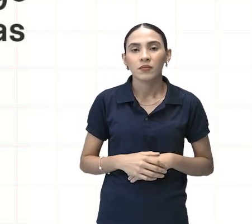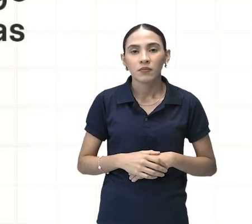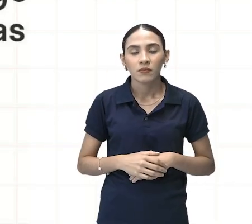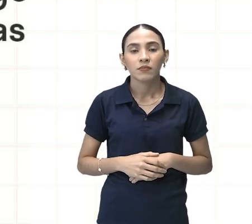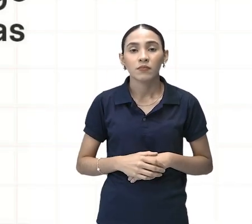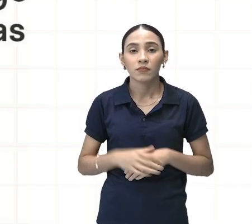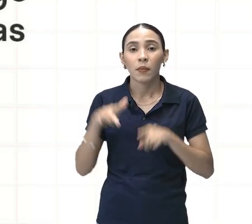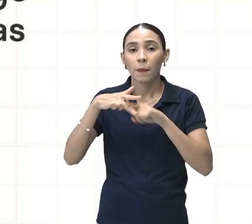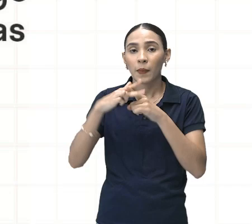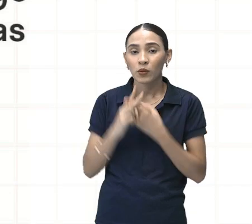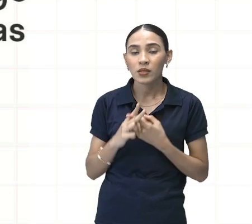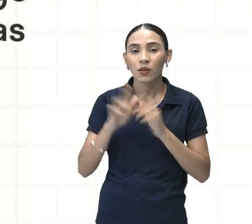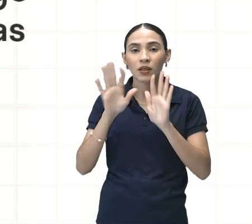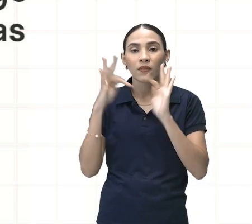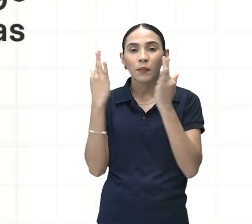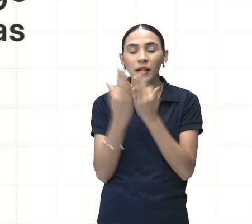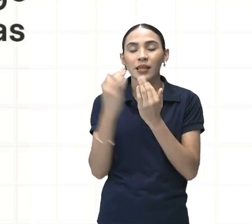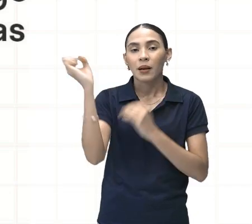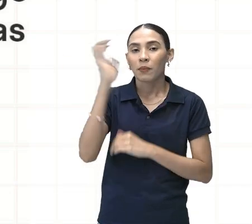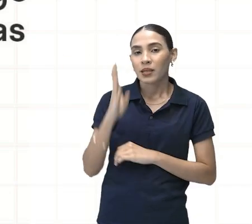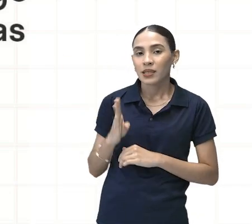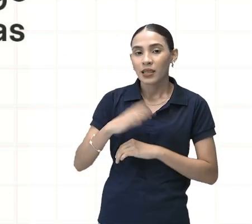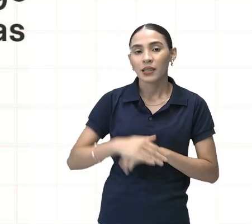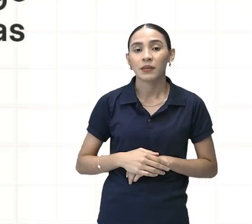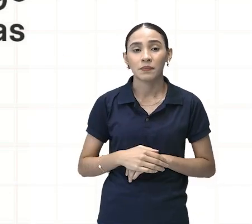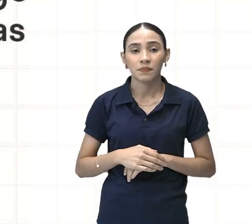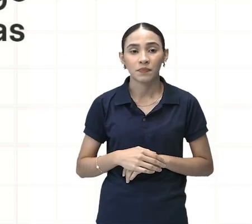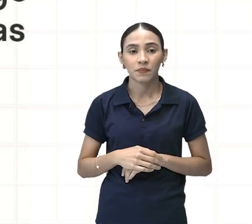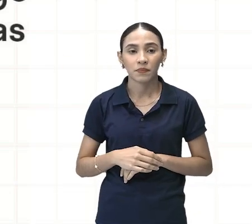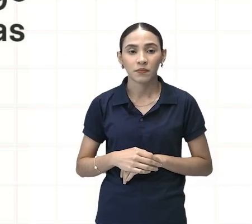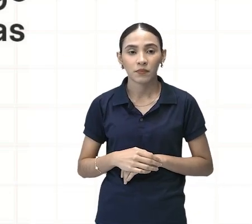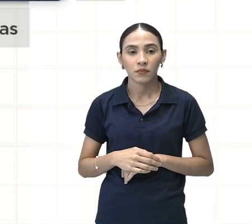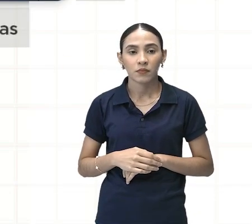para a manutenção das famílias brasileiras, certo?